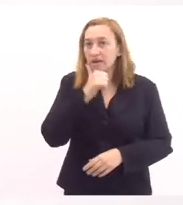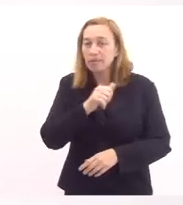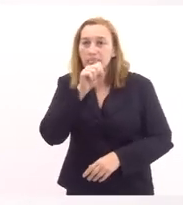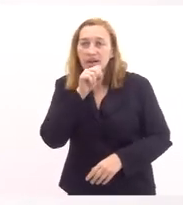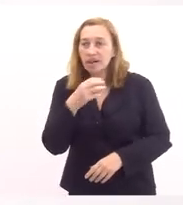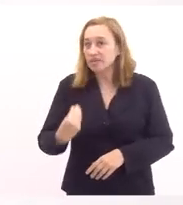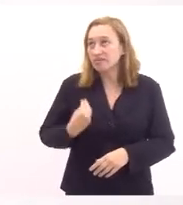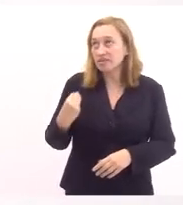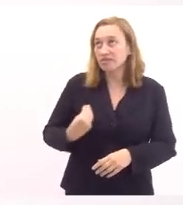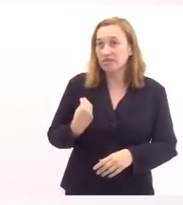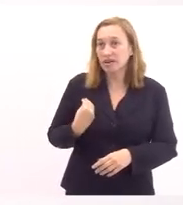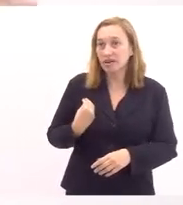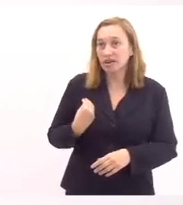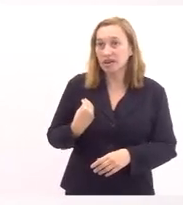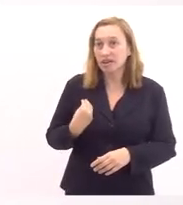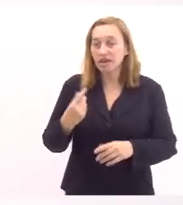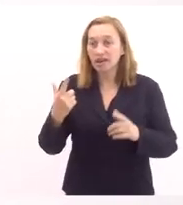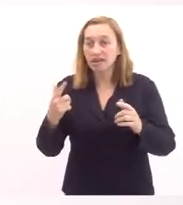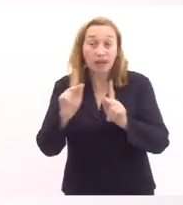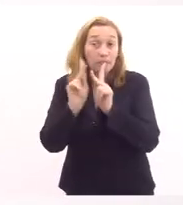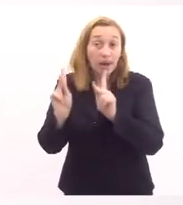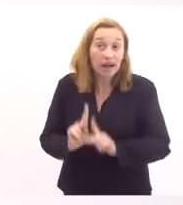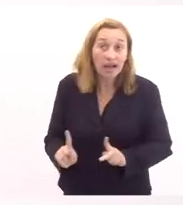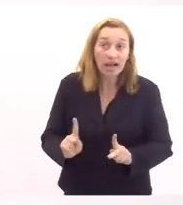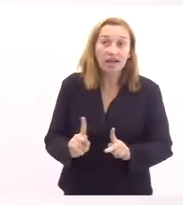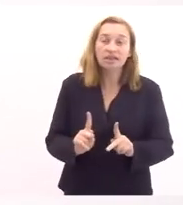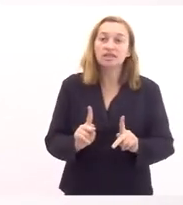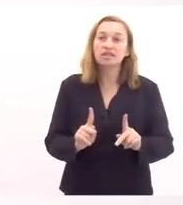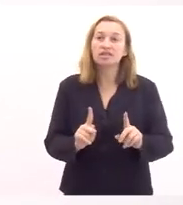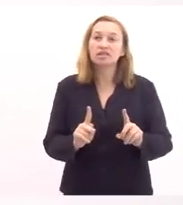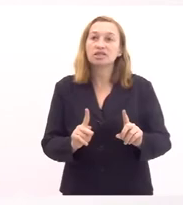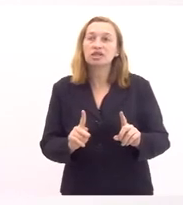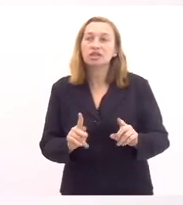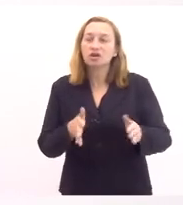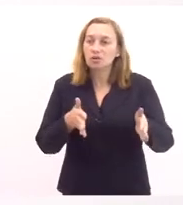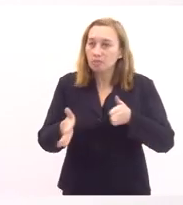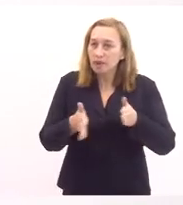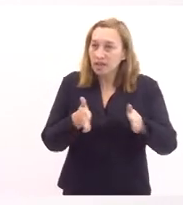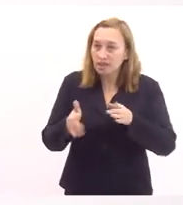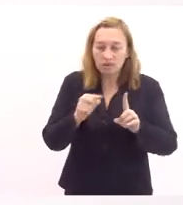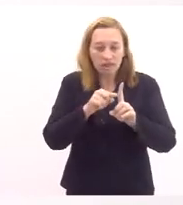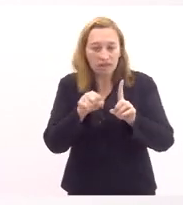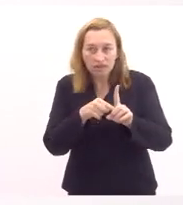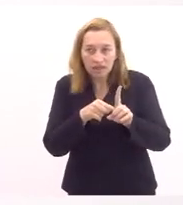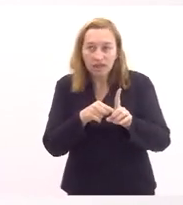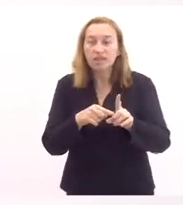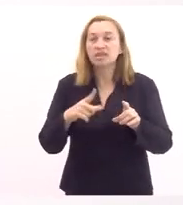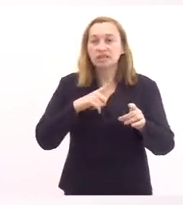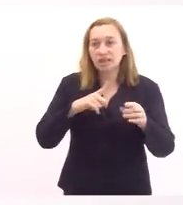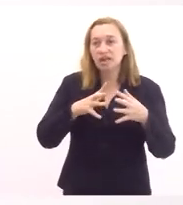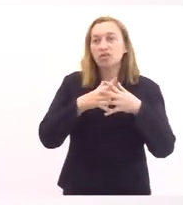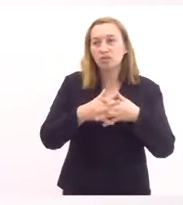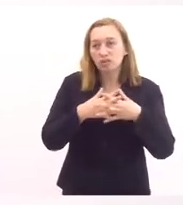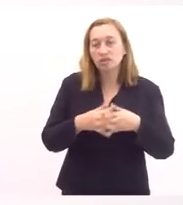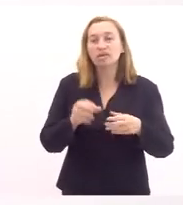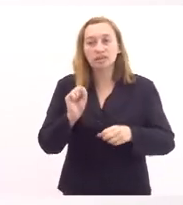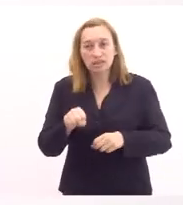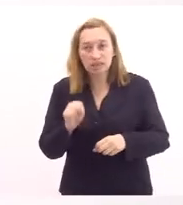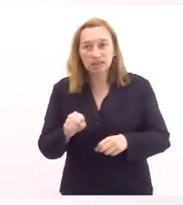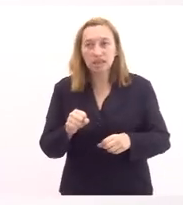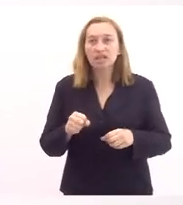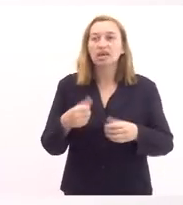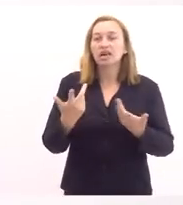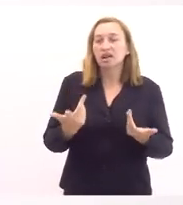no paraíso que já está gestação é tem as suas complexidades mesmo então se naturalizou muito